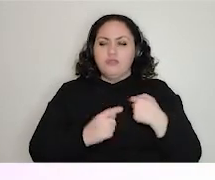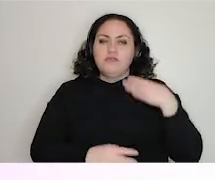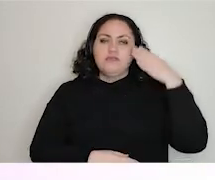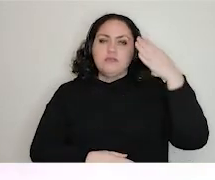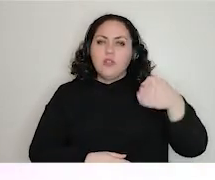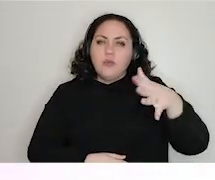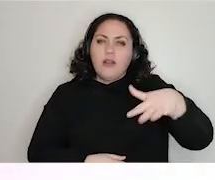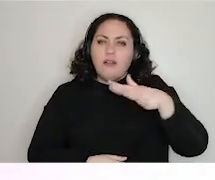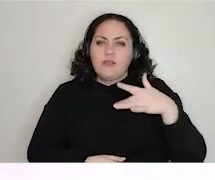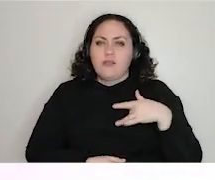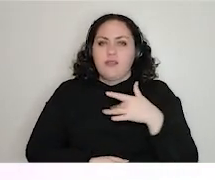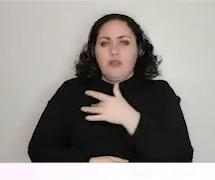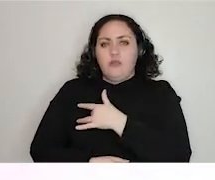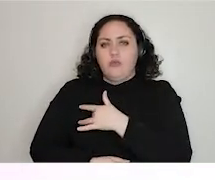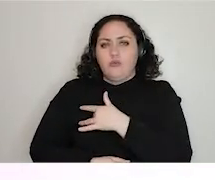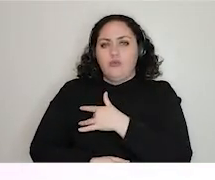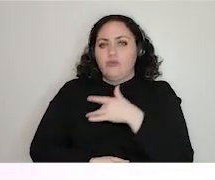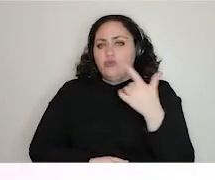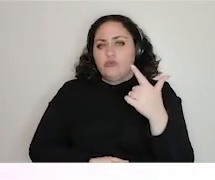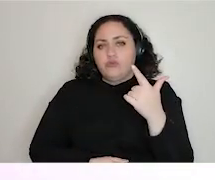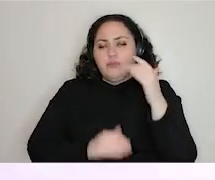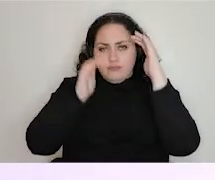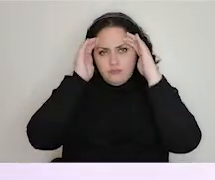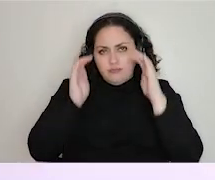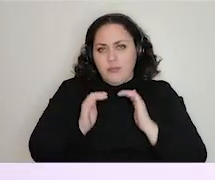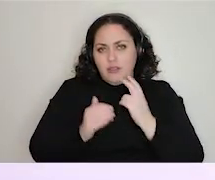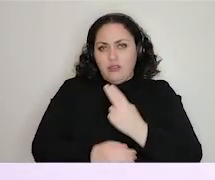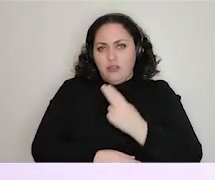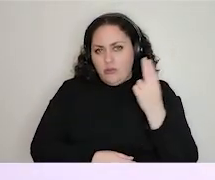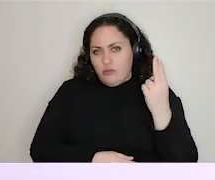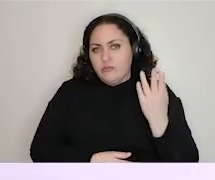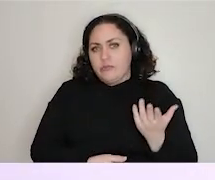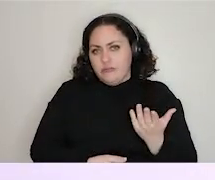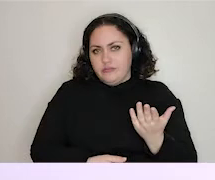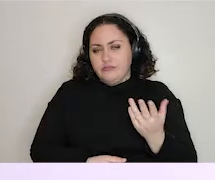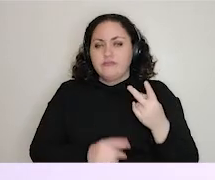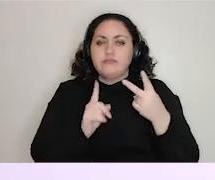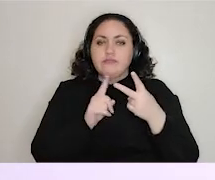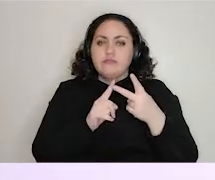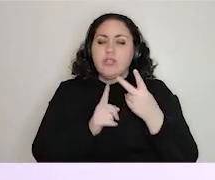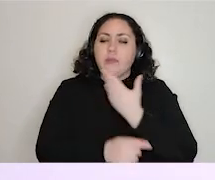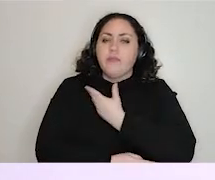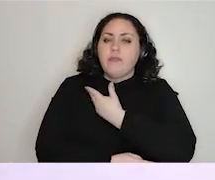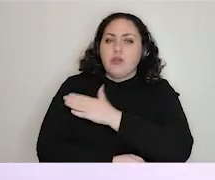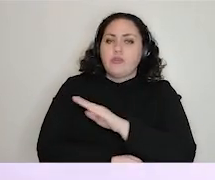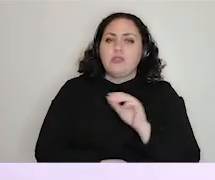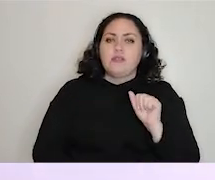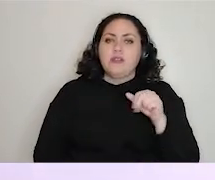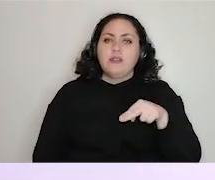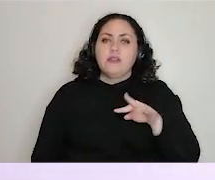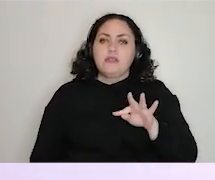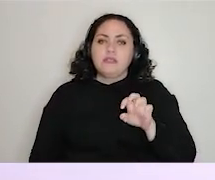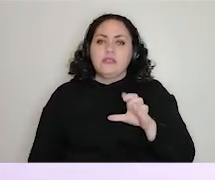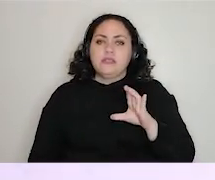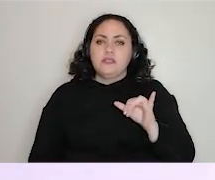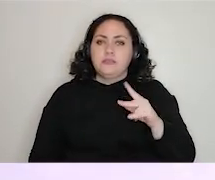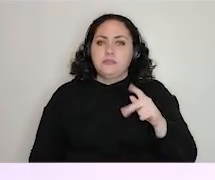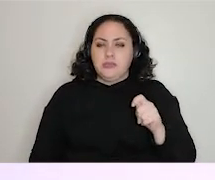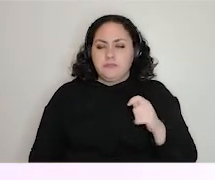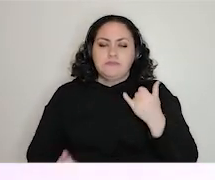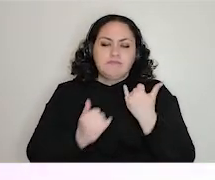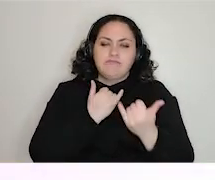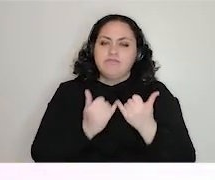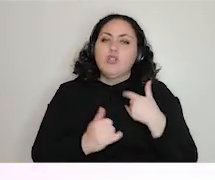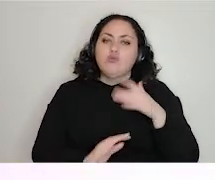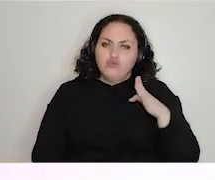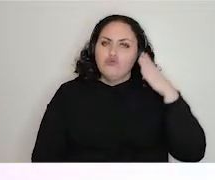uma pessoa trans, ir no serviço de saúde e não ter sequer o nome respeitado, aquele preconceito que a gente antecipa, né, que é,